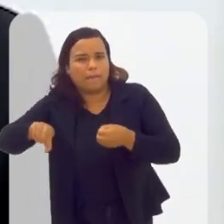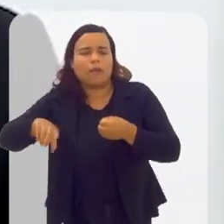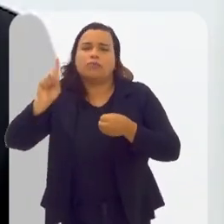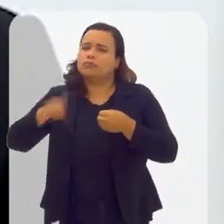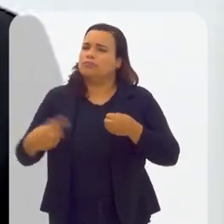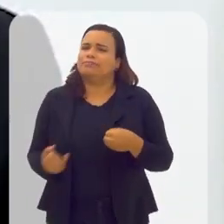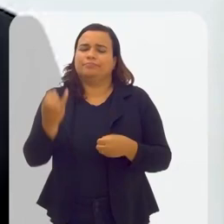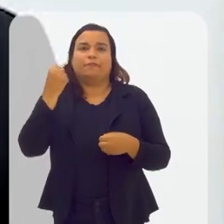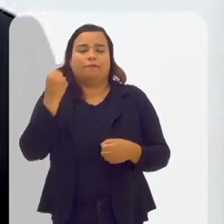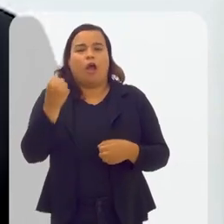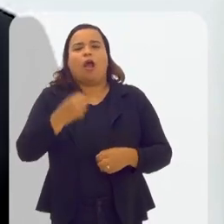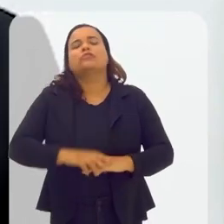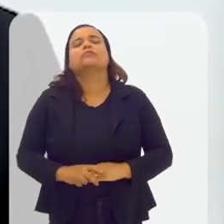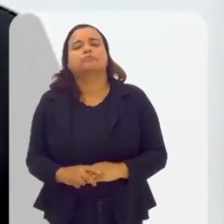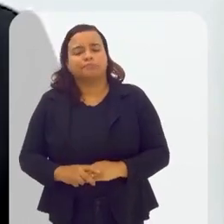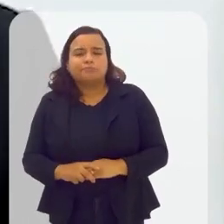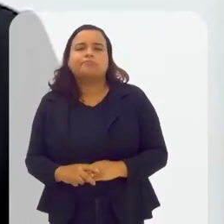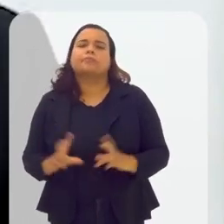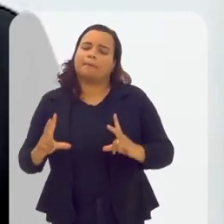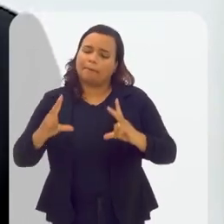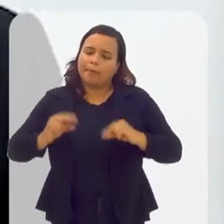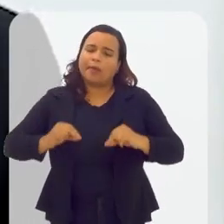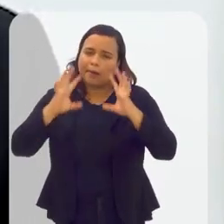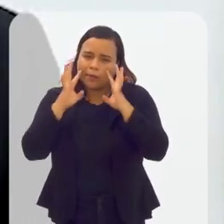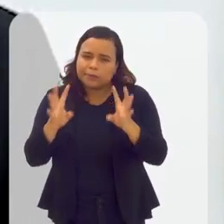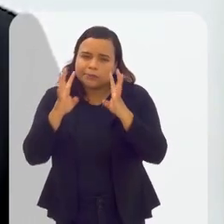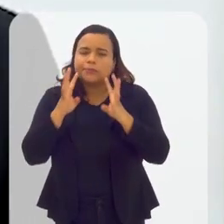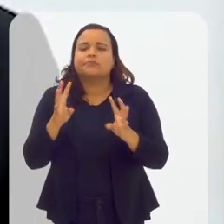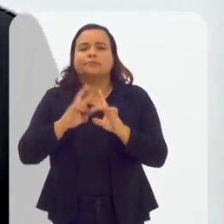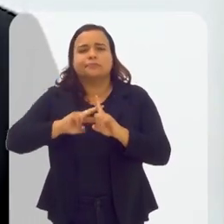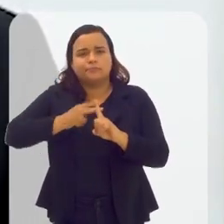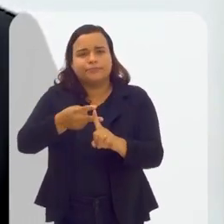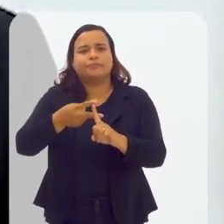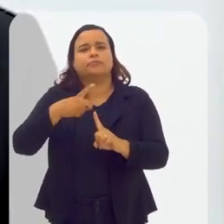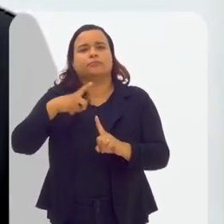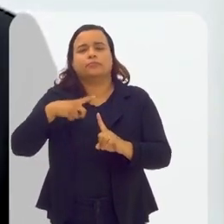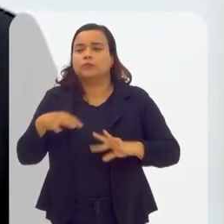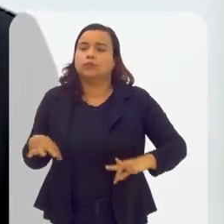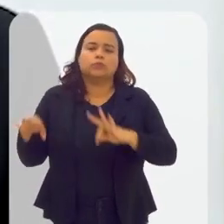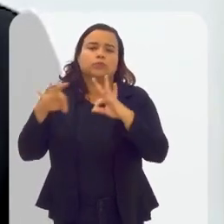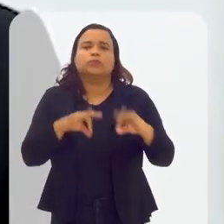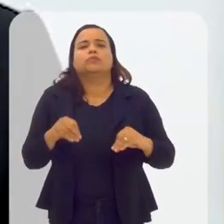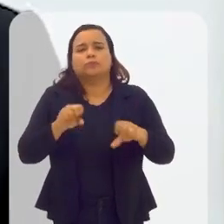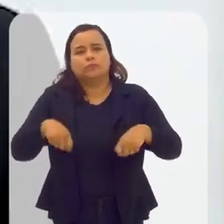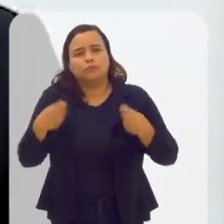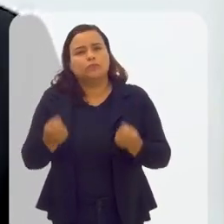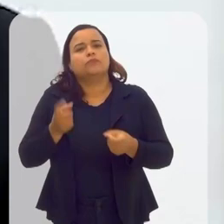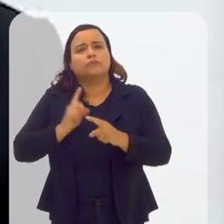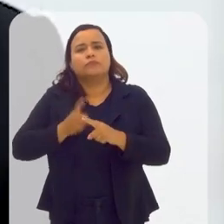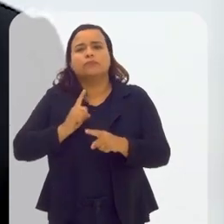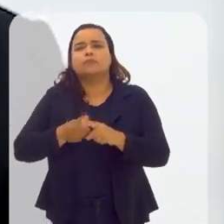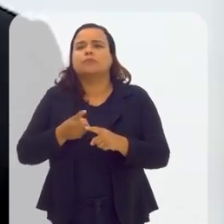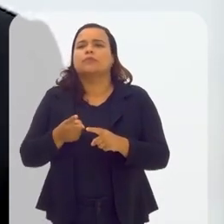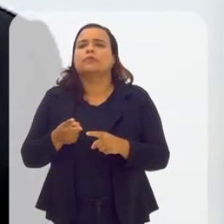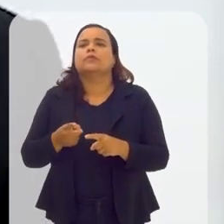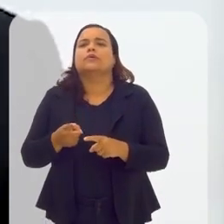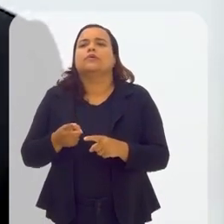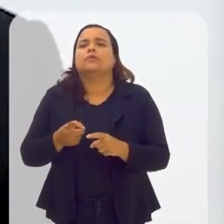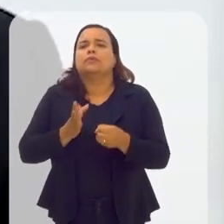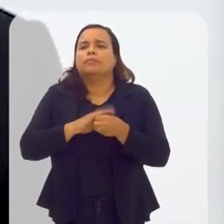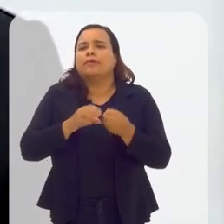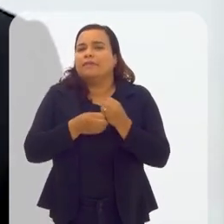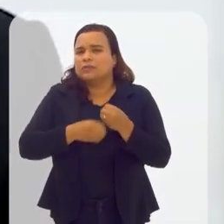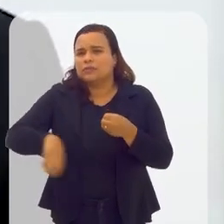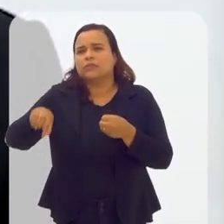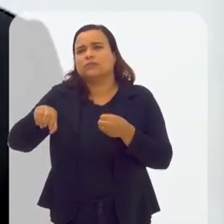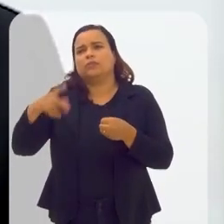tema importantíssimo e que merece uma atenção redobrada de todo mundo, porque a maior privatização de